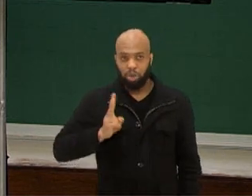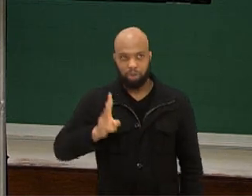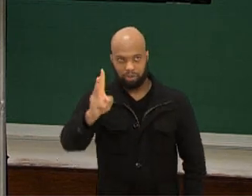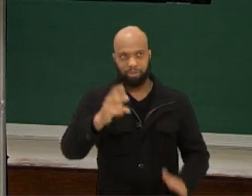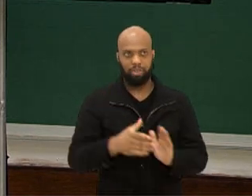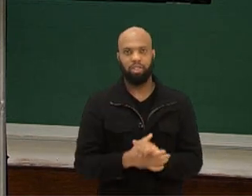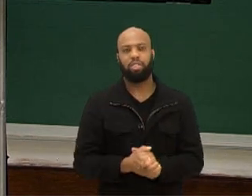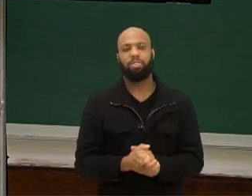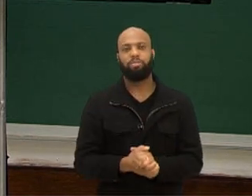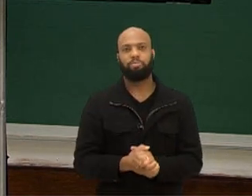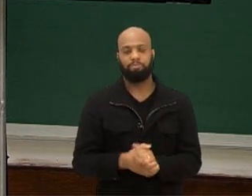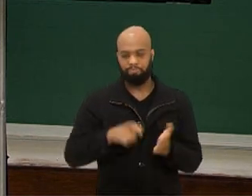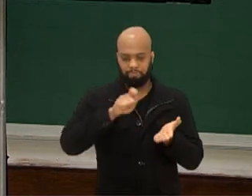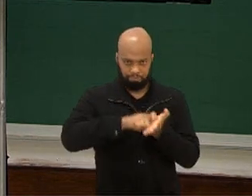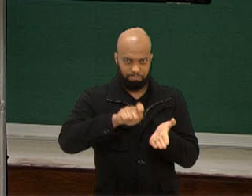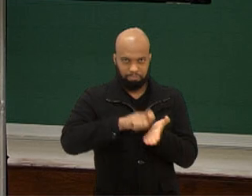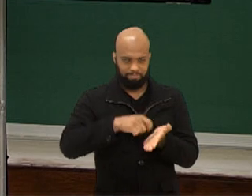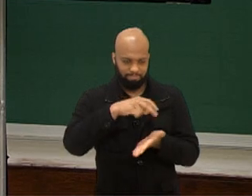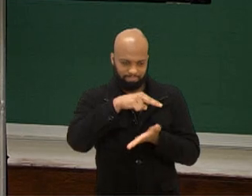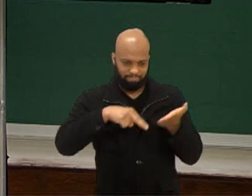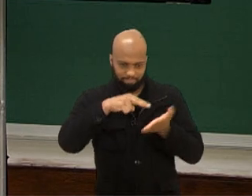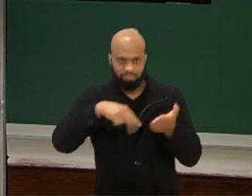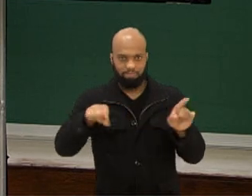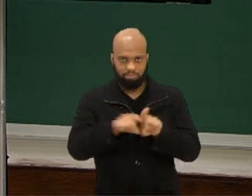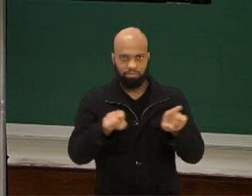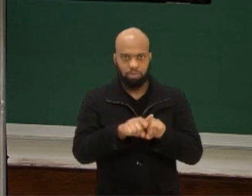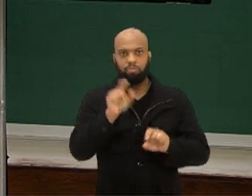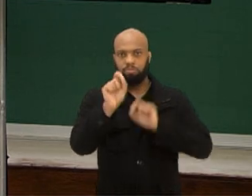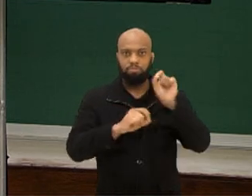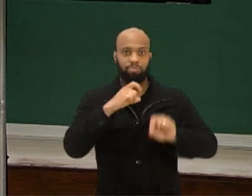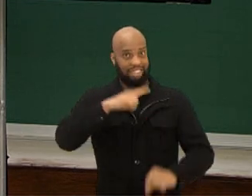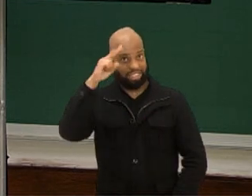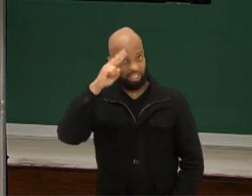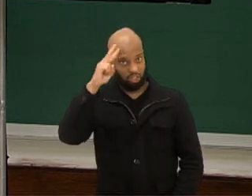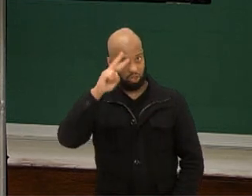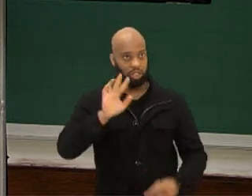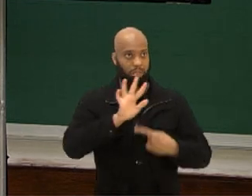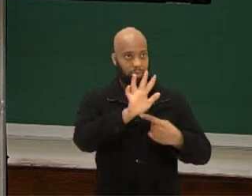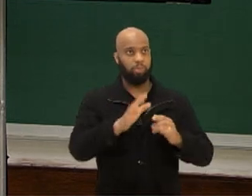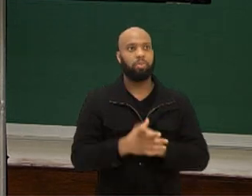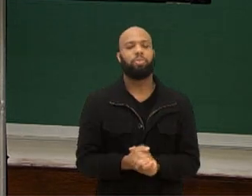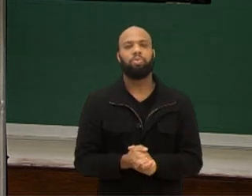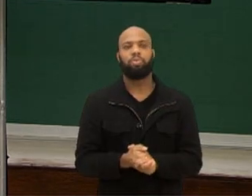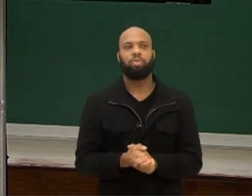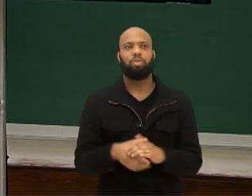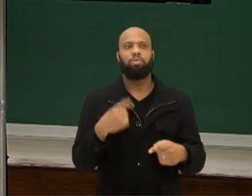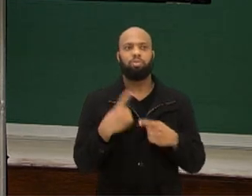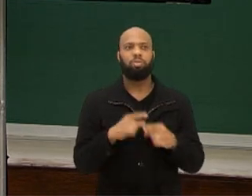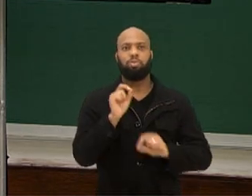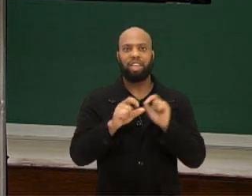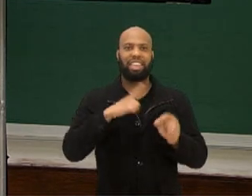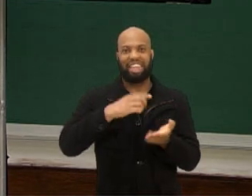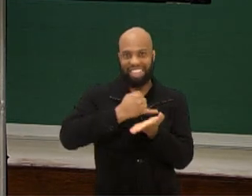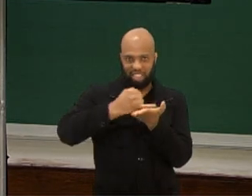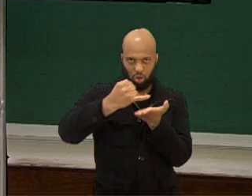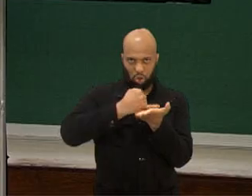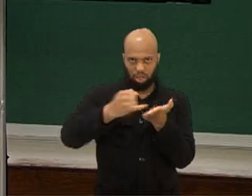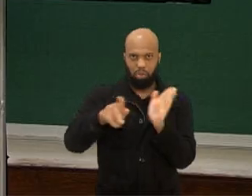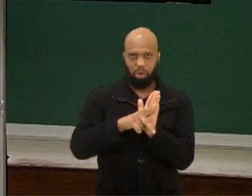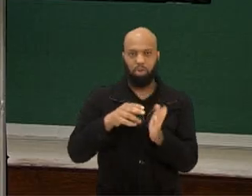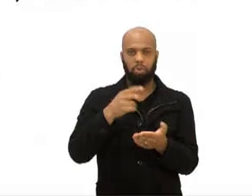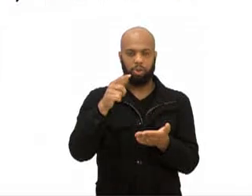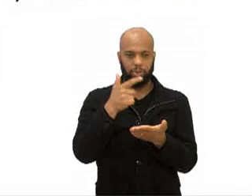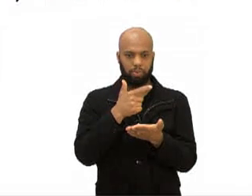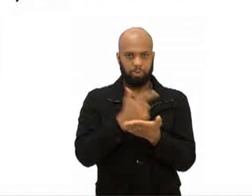Continuando com a escrita, essa ideia ali do que a história vai contar, que nós encontramos lá na orelha do